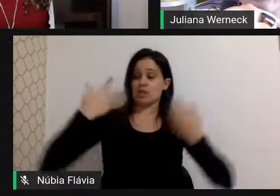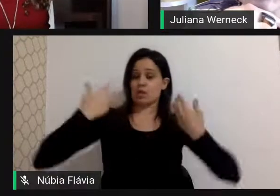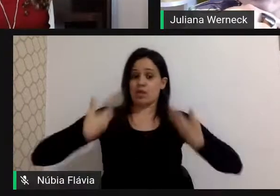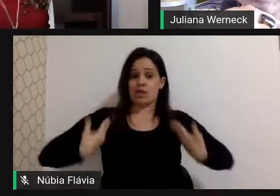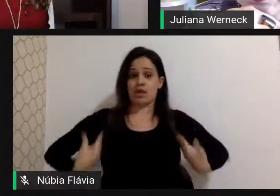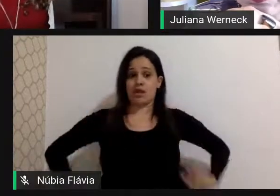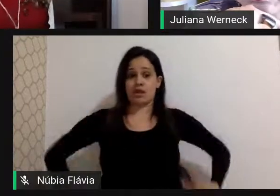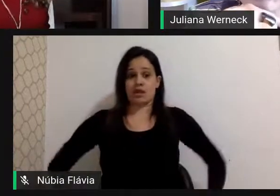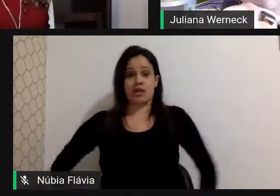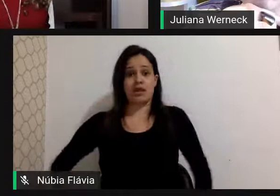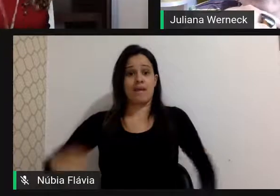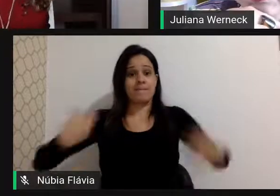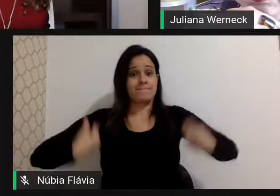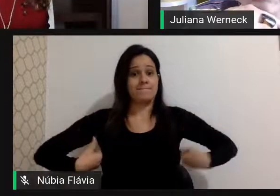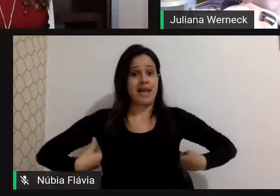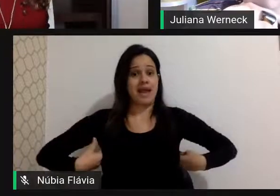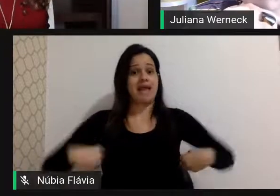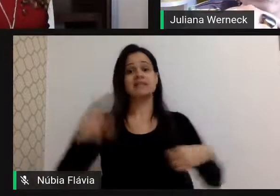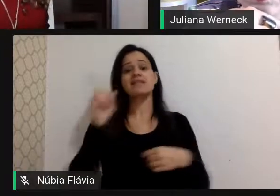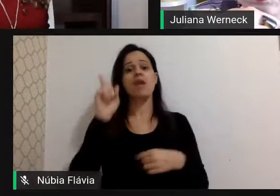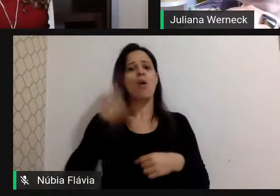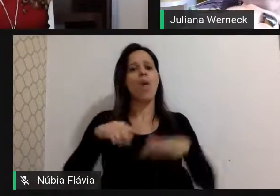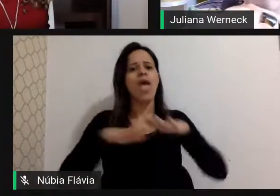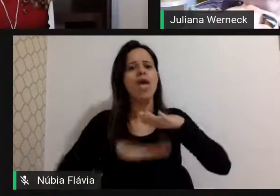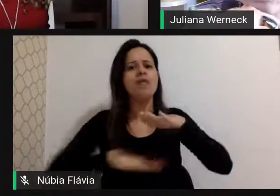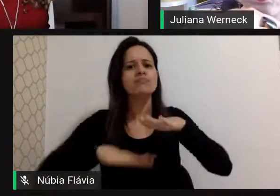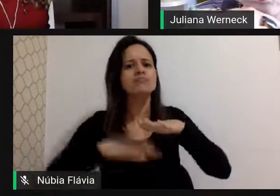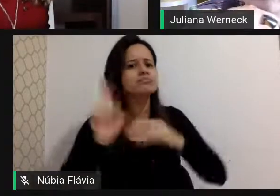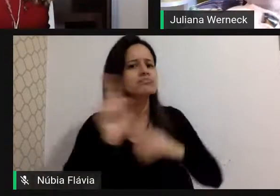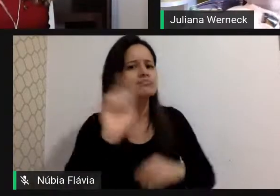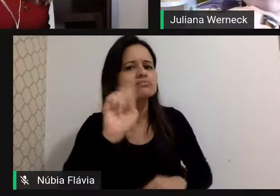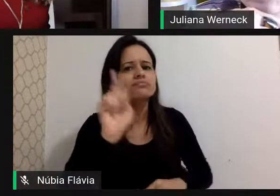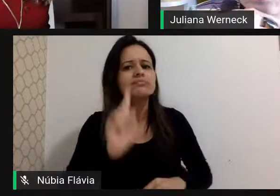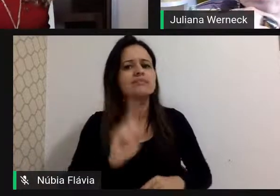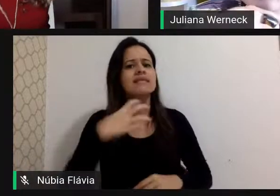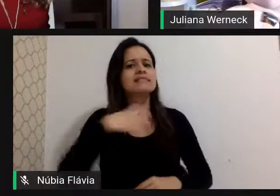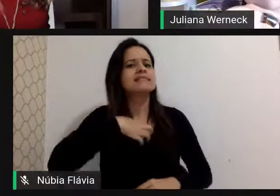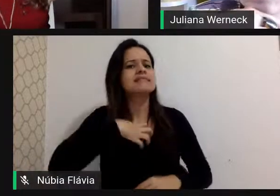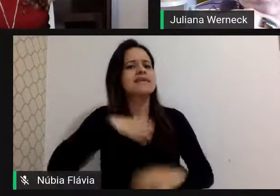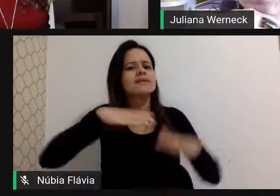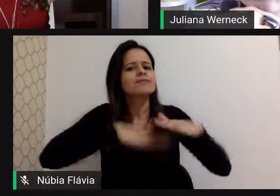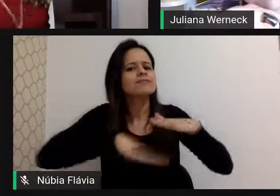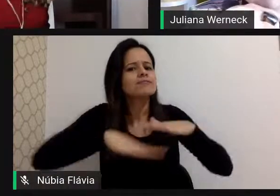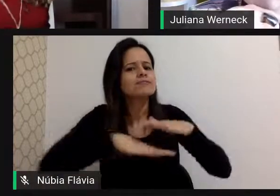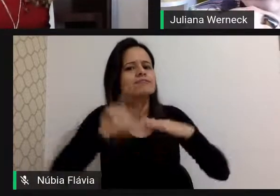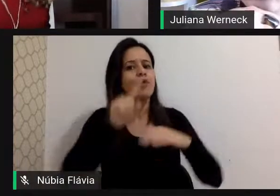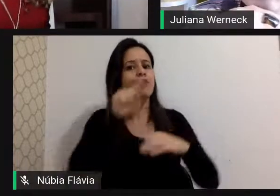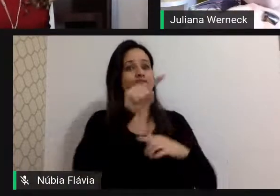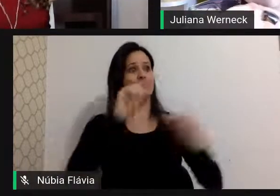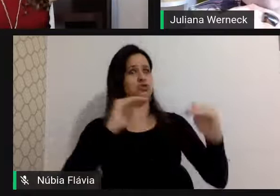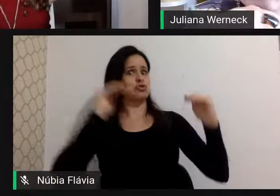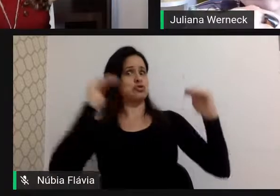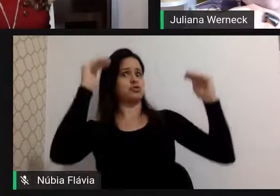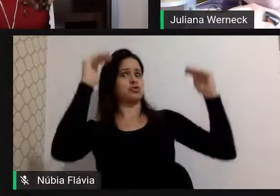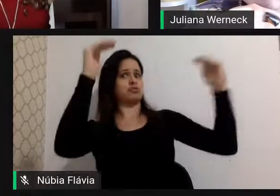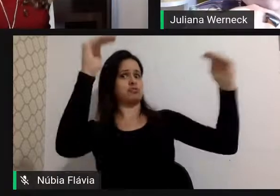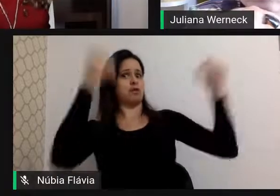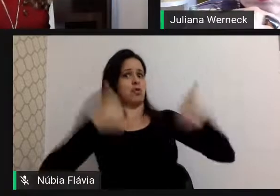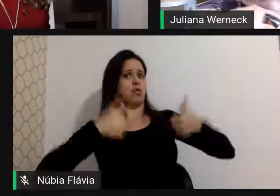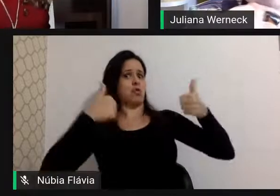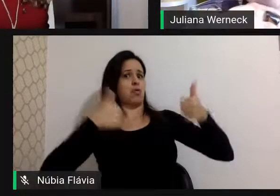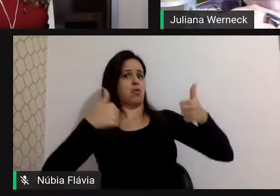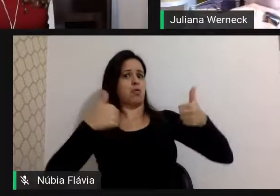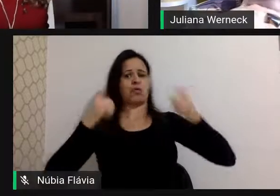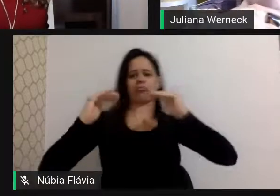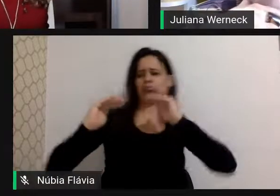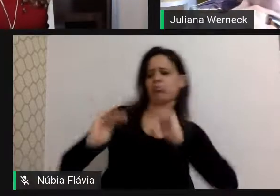torna inferior a ninguém. Então, não se sinta menor por causa disso, mas isso também não te faz superior a ninguém. Então, não se sinta melhor que os outros por isso,